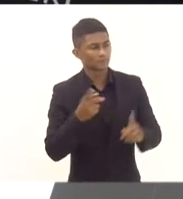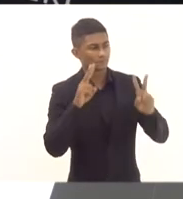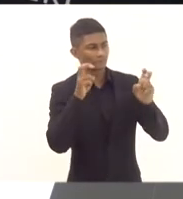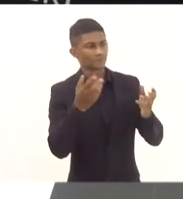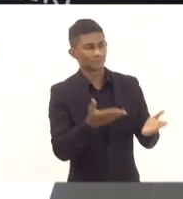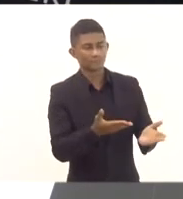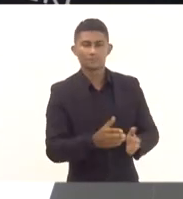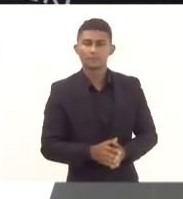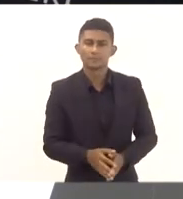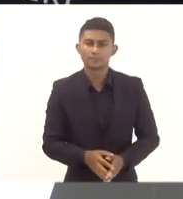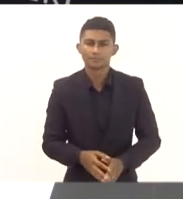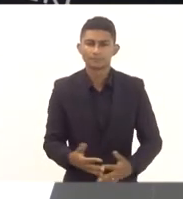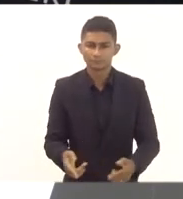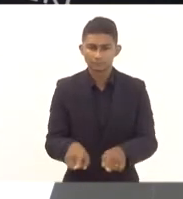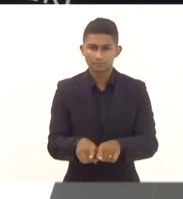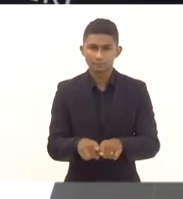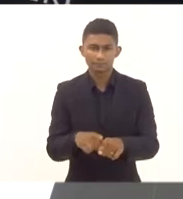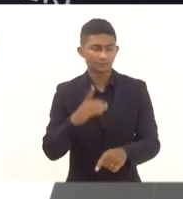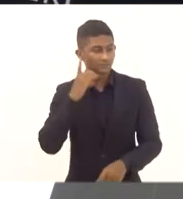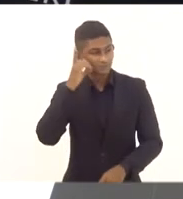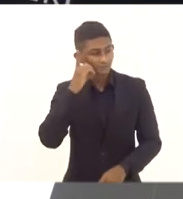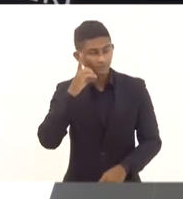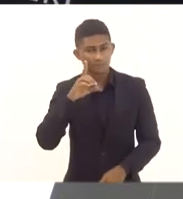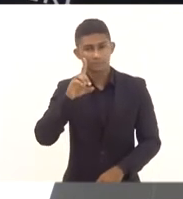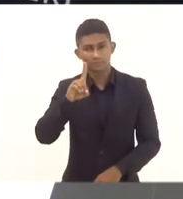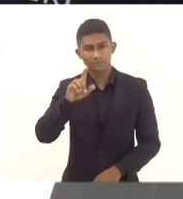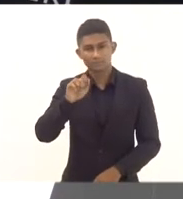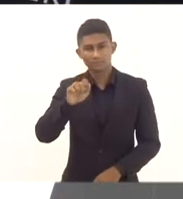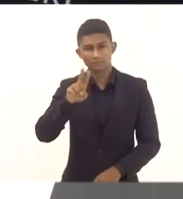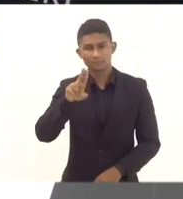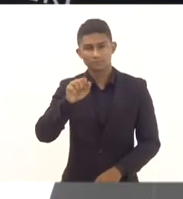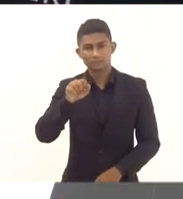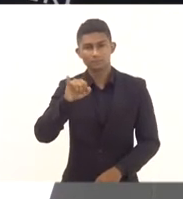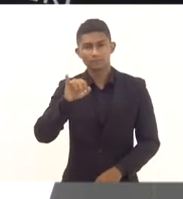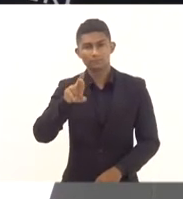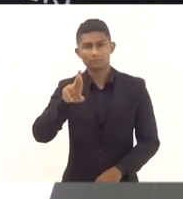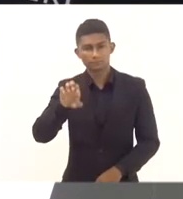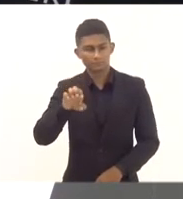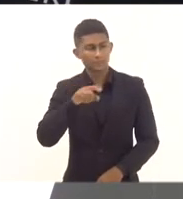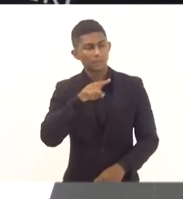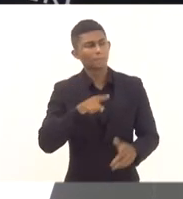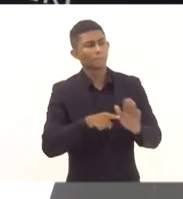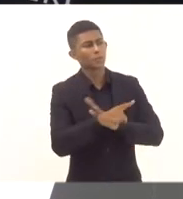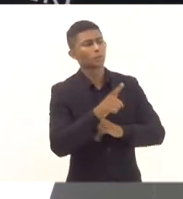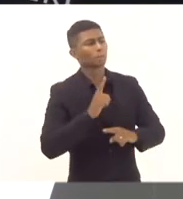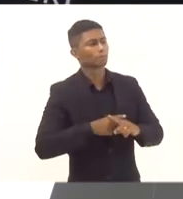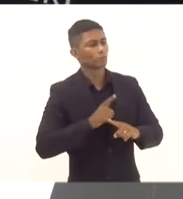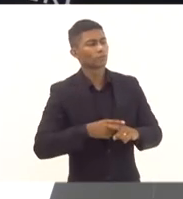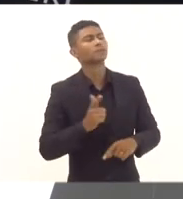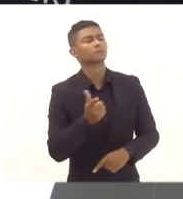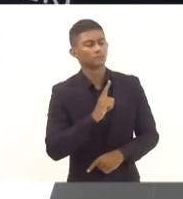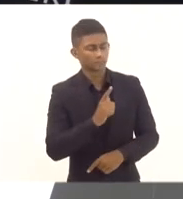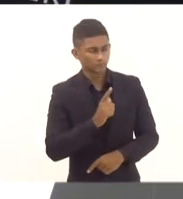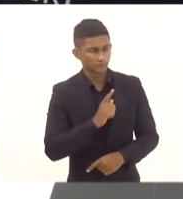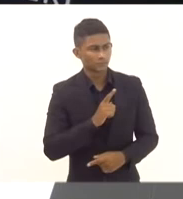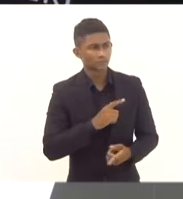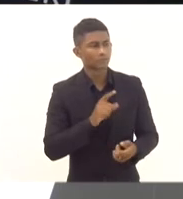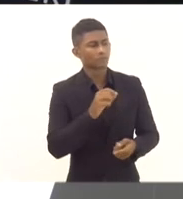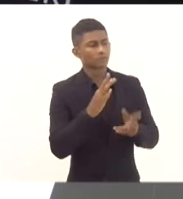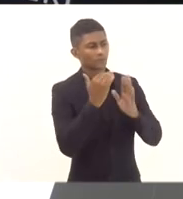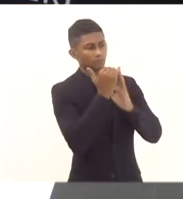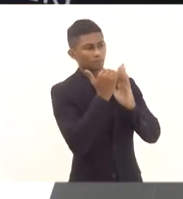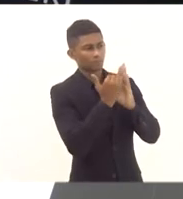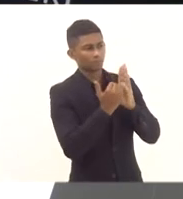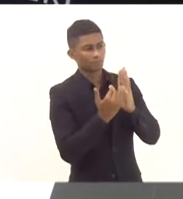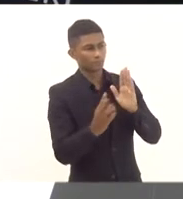o deputado dauari faz essa pergunta porque a uma determinação no próprio programa